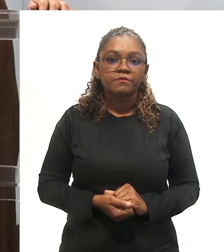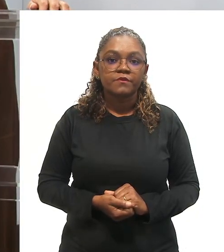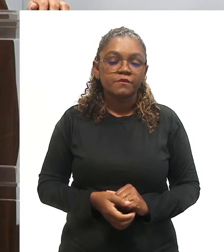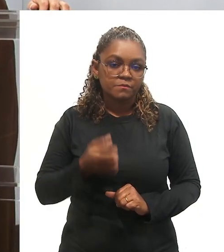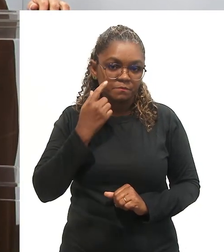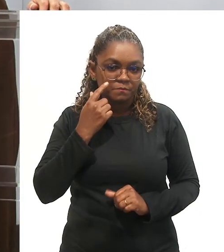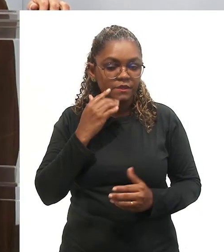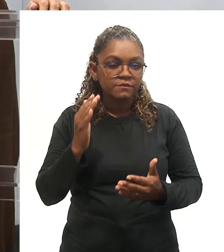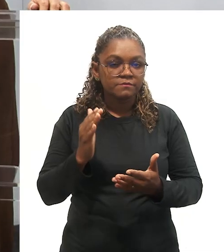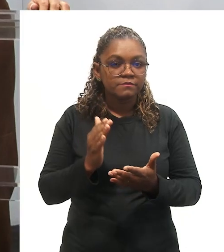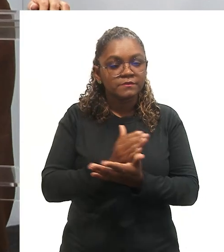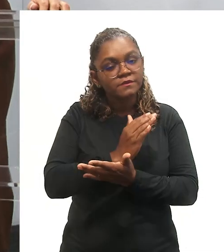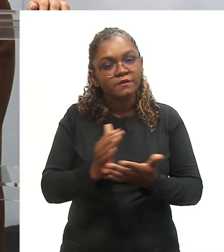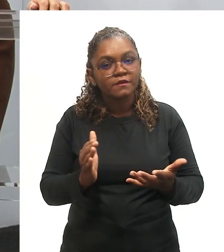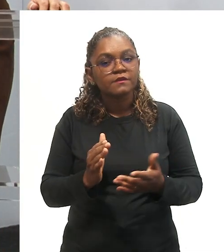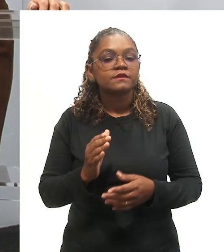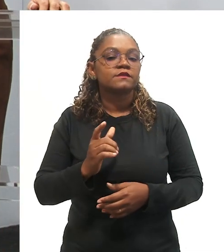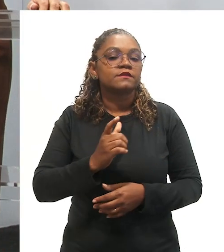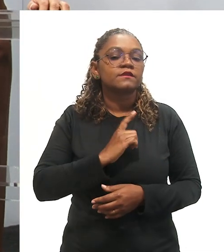muitas vezes,